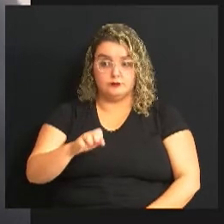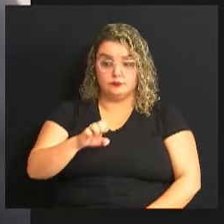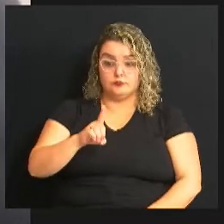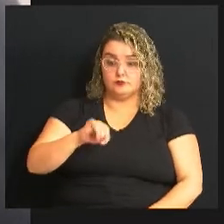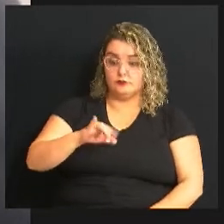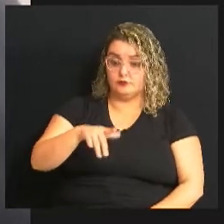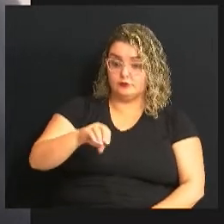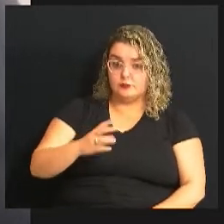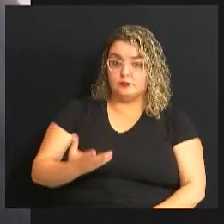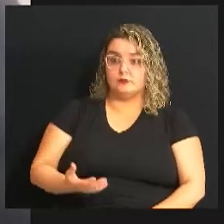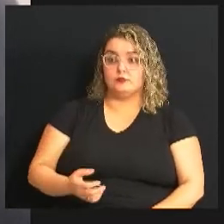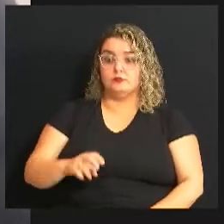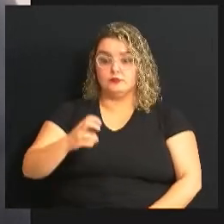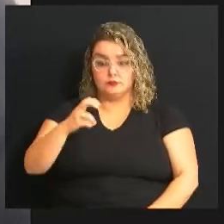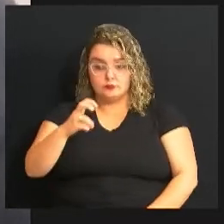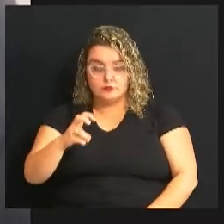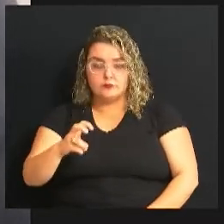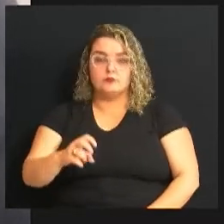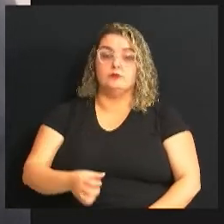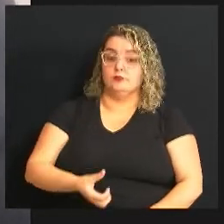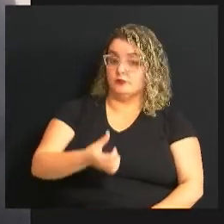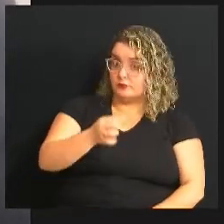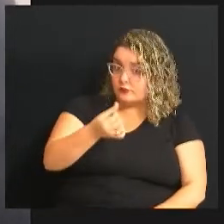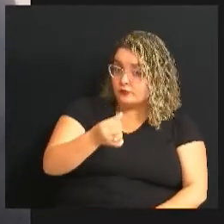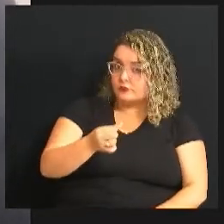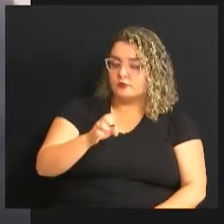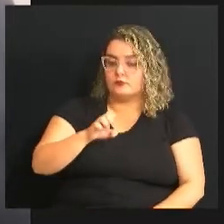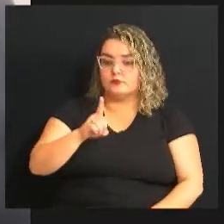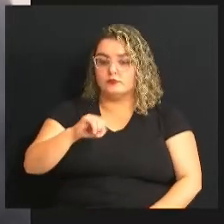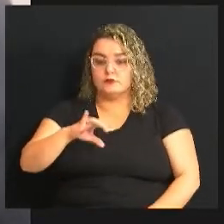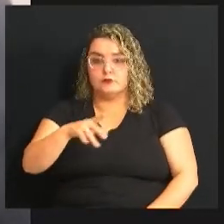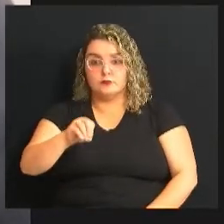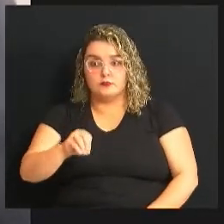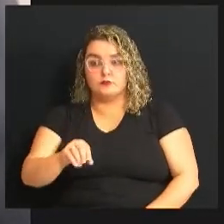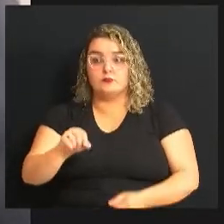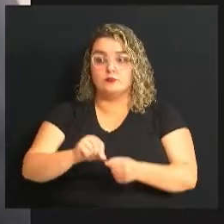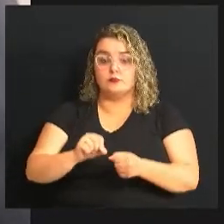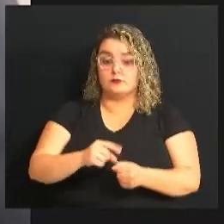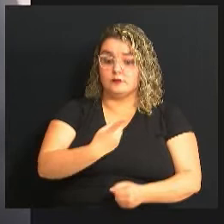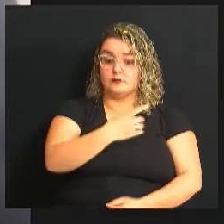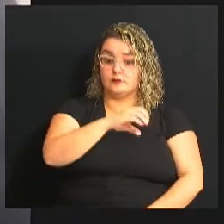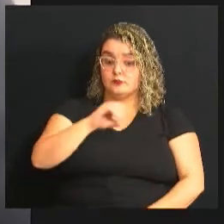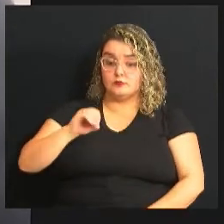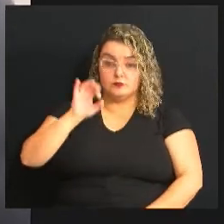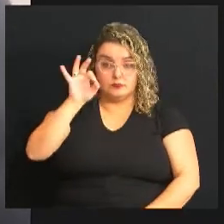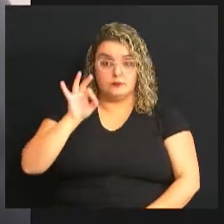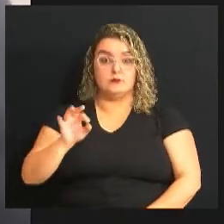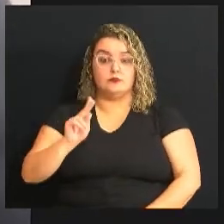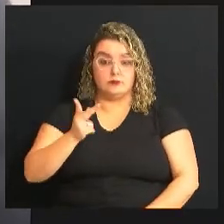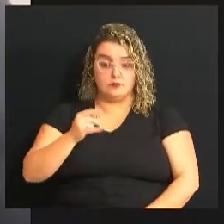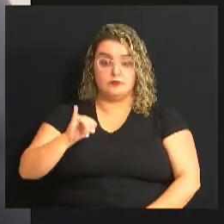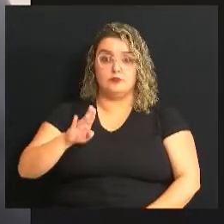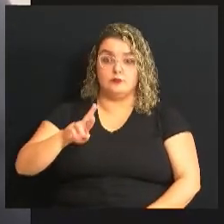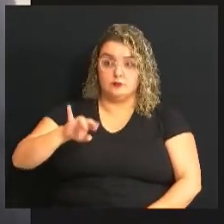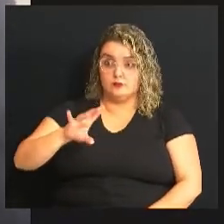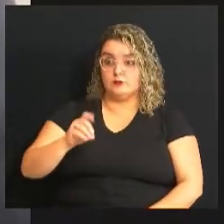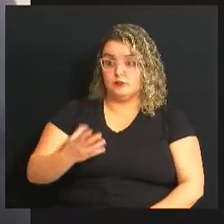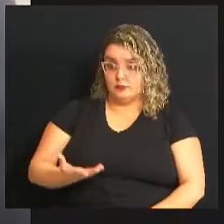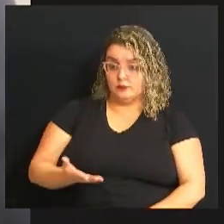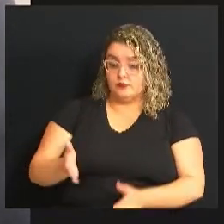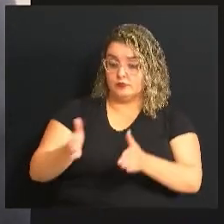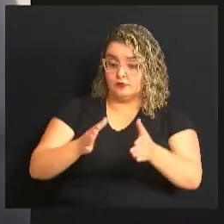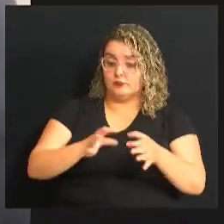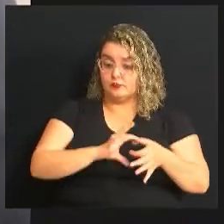na 5ª edição, na 6ª edição, nós fizemos 100% híbrido, porque nós estávamos aí vivendo o ciclo pandêmico.